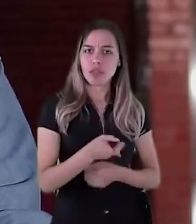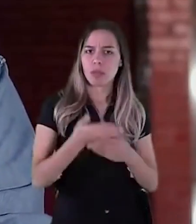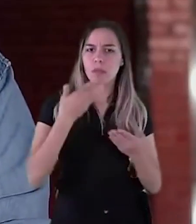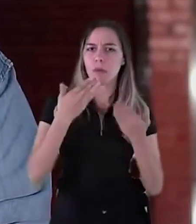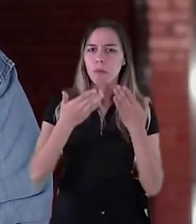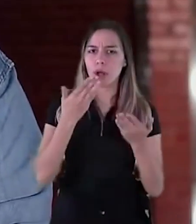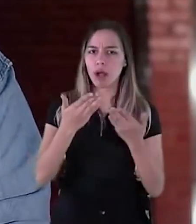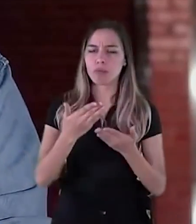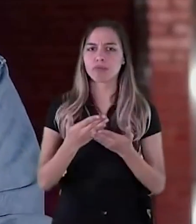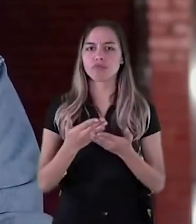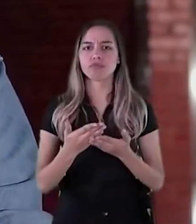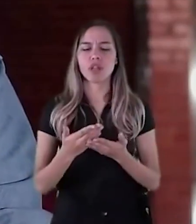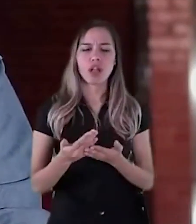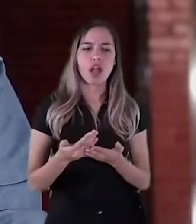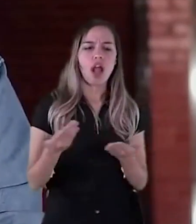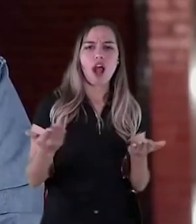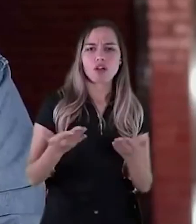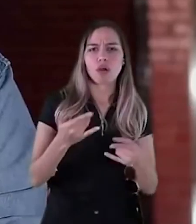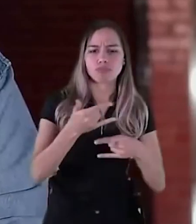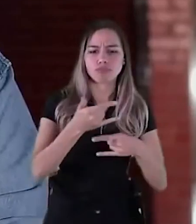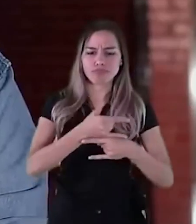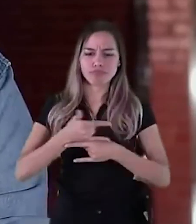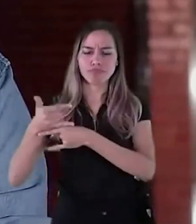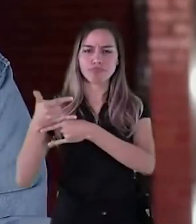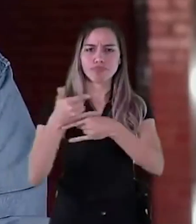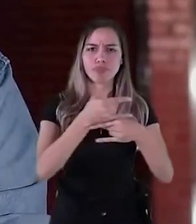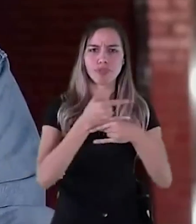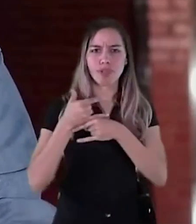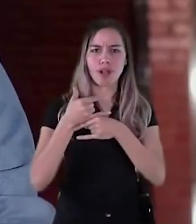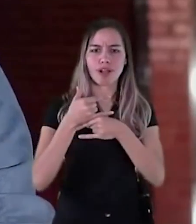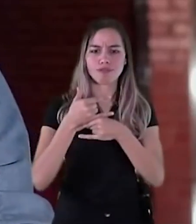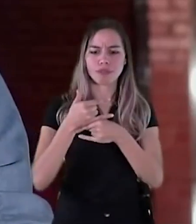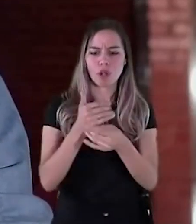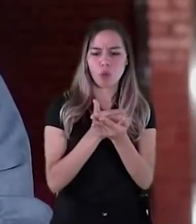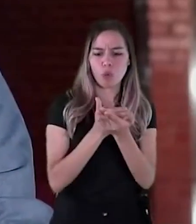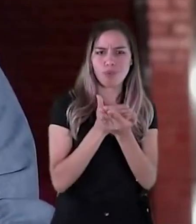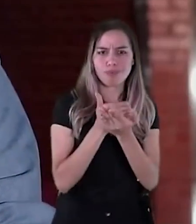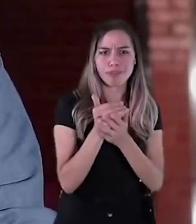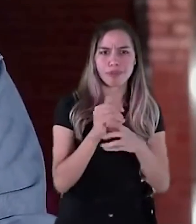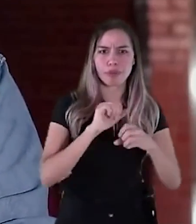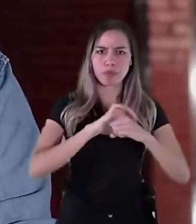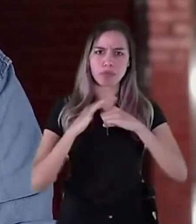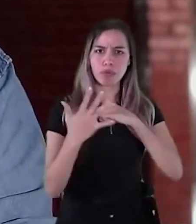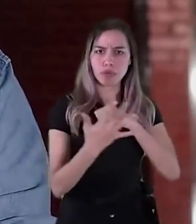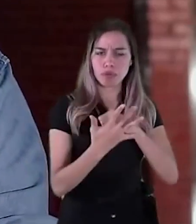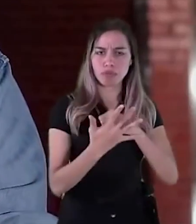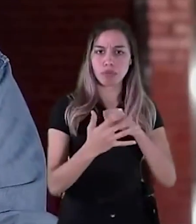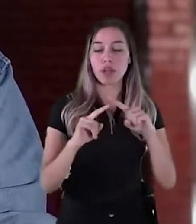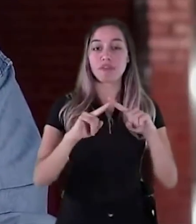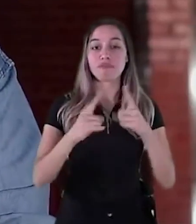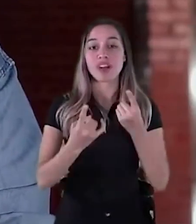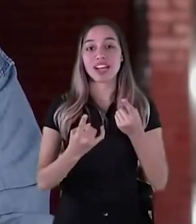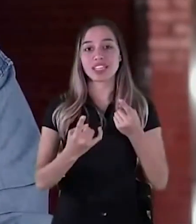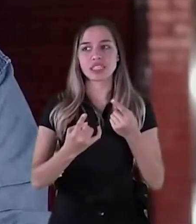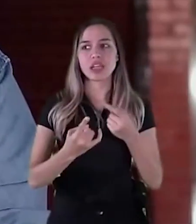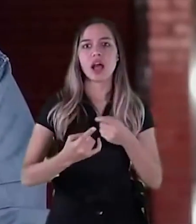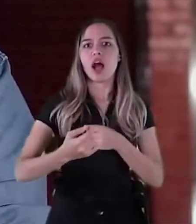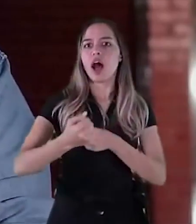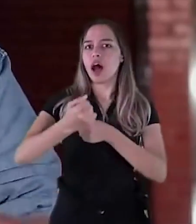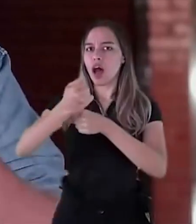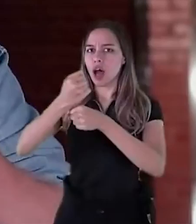nessa modalidade digital desde que a pandemia começou, mas na verdade nós transmitimos os